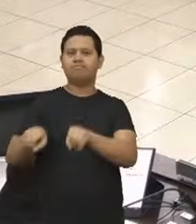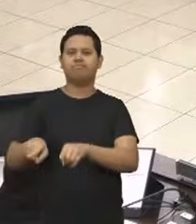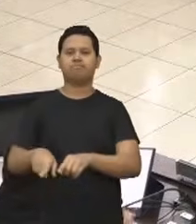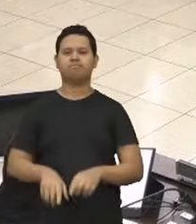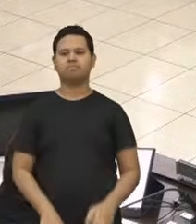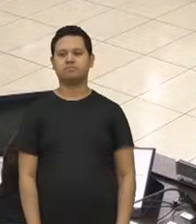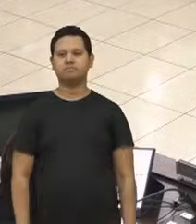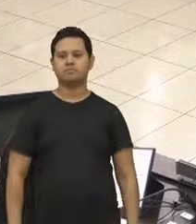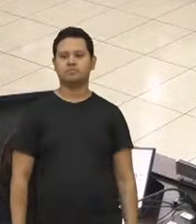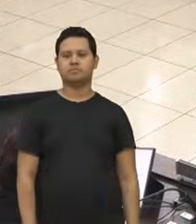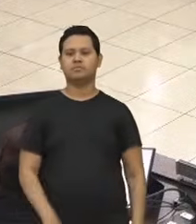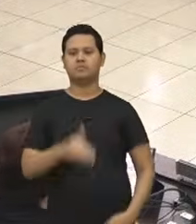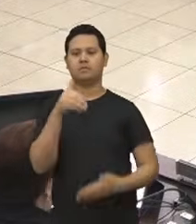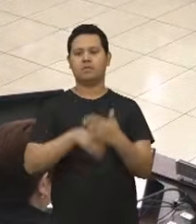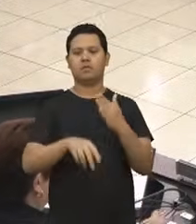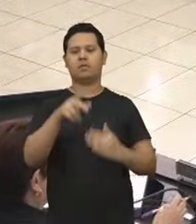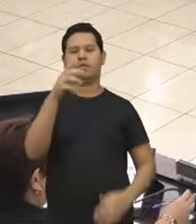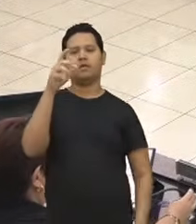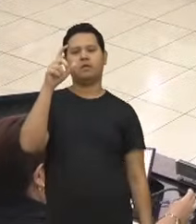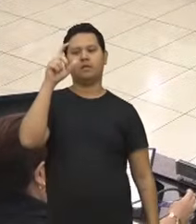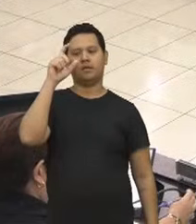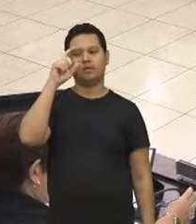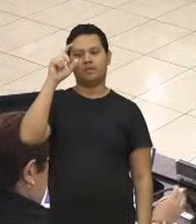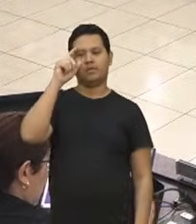Como voto o vereador Marcelo Dantas.